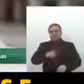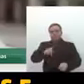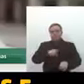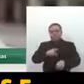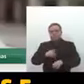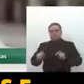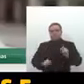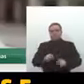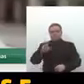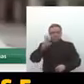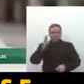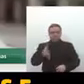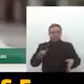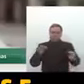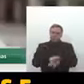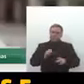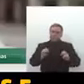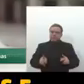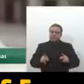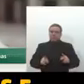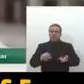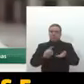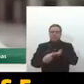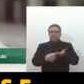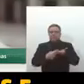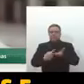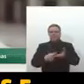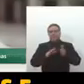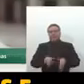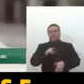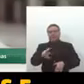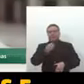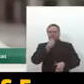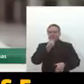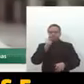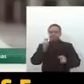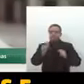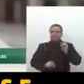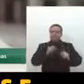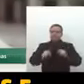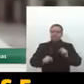decisões judiciais que já foram tomadas e vocês já tiveram a oportunidade de comentar aqui.